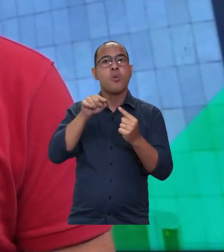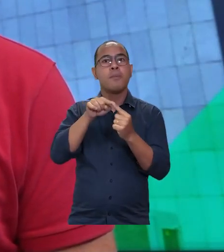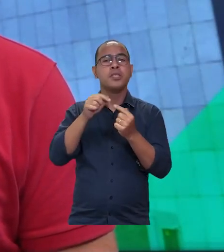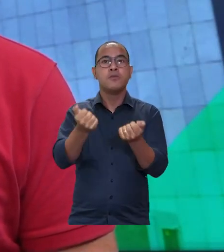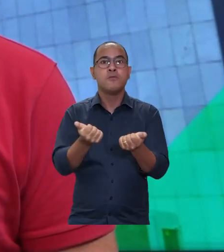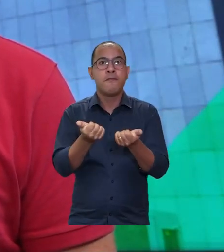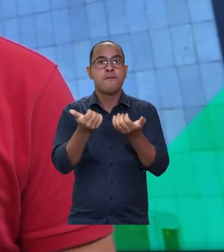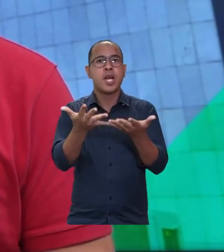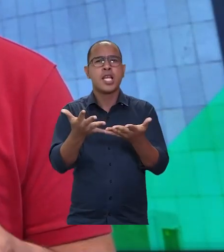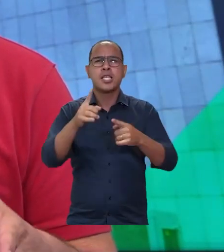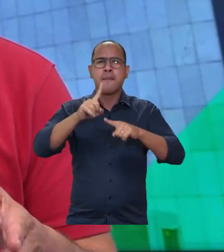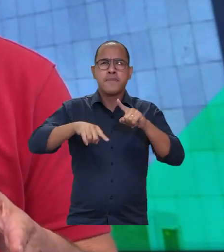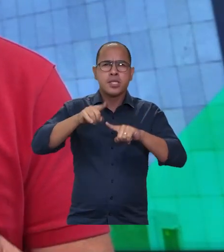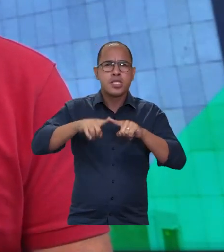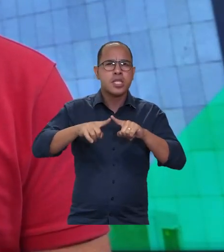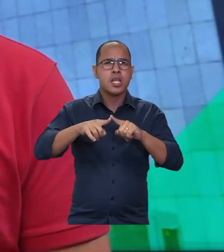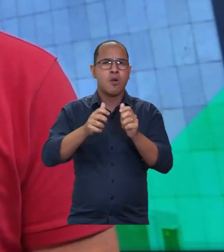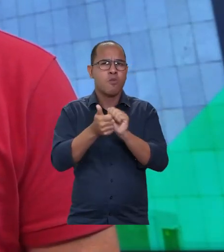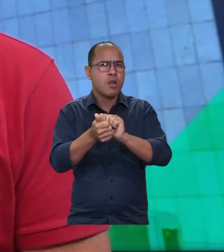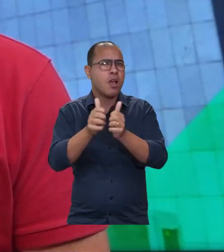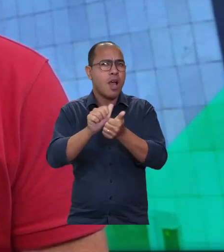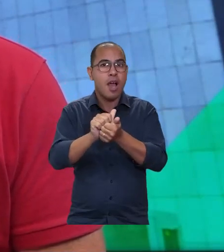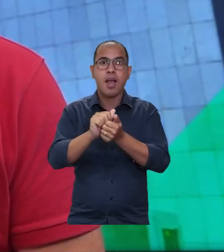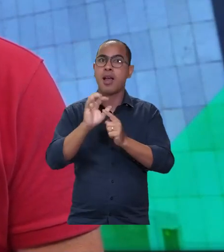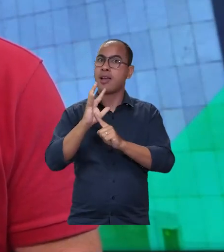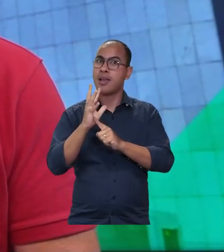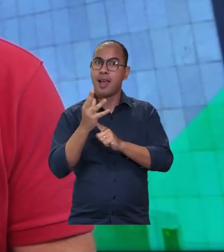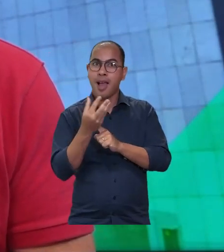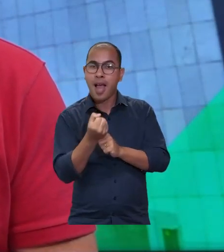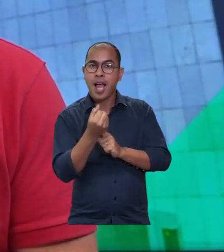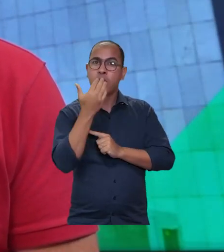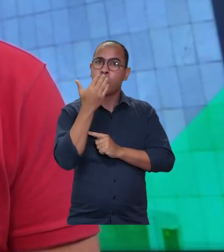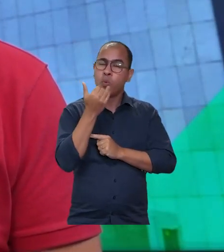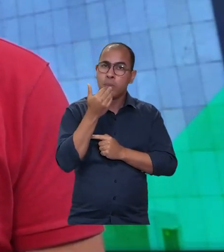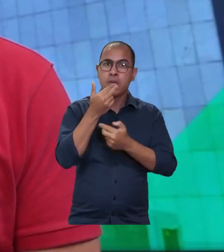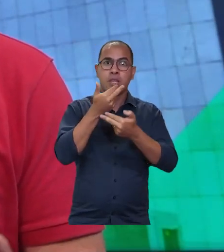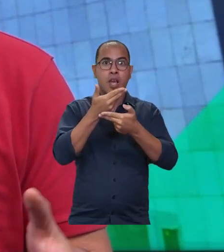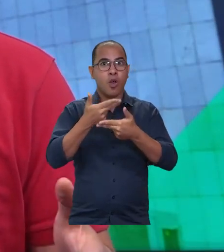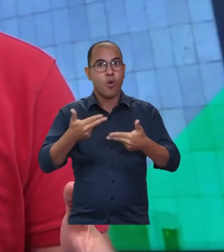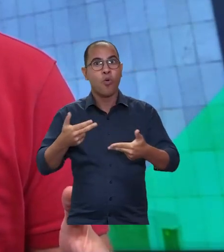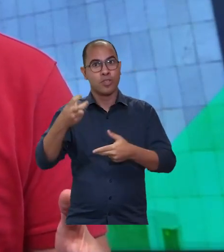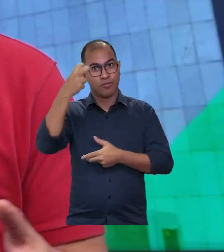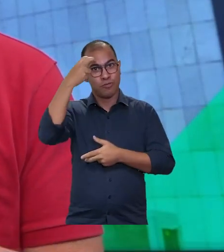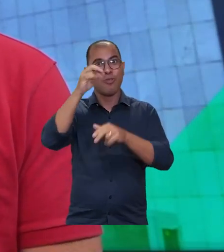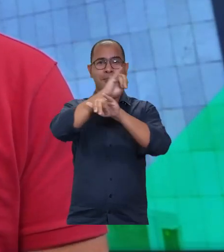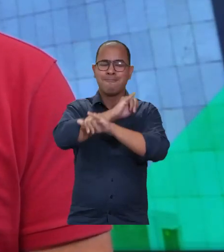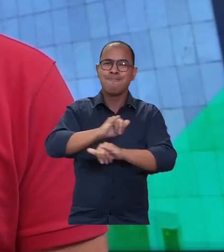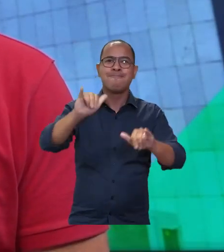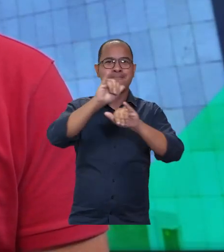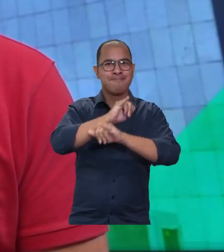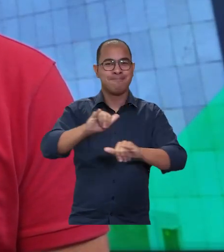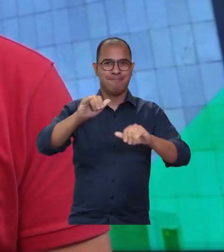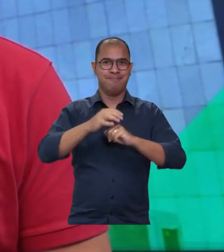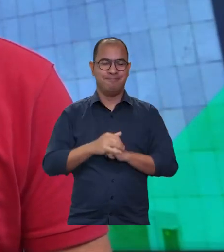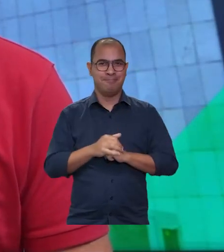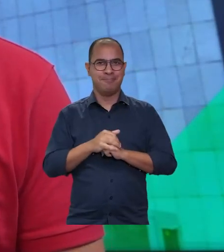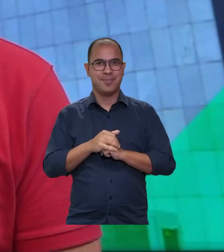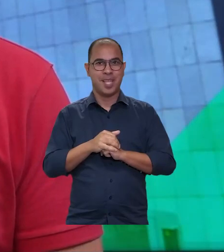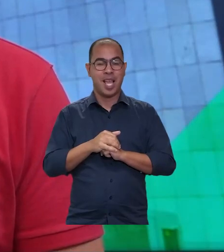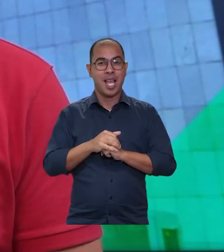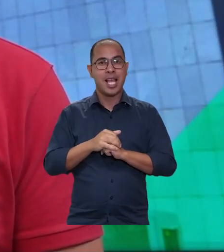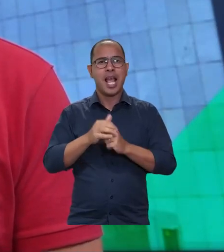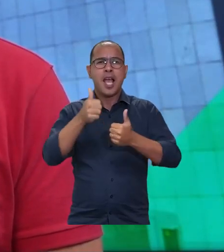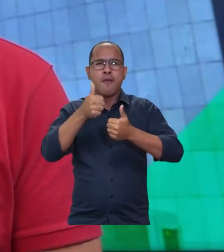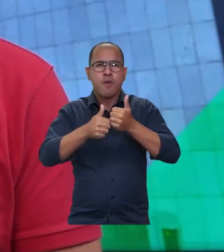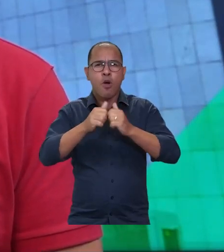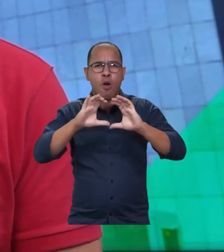levar ao conhecimento do povo goiano, produções artesanais e divulgar a cultura goiana. Em tempo,